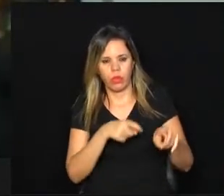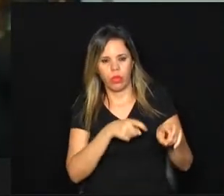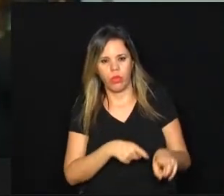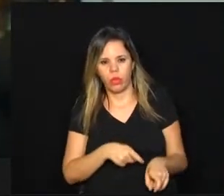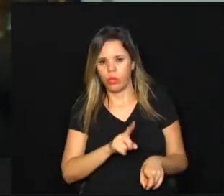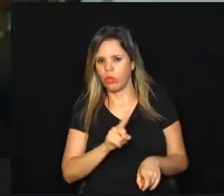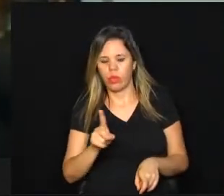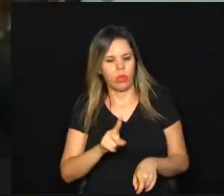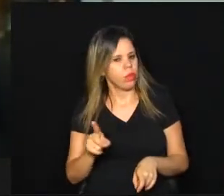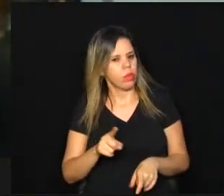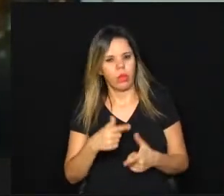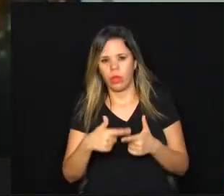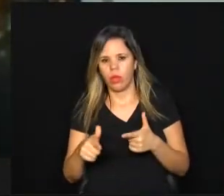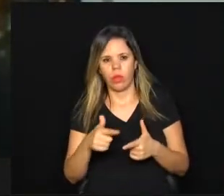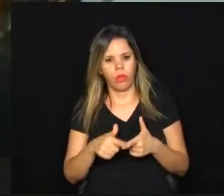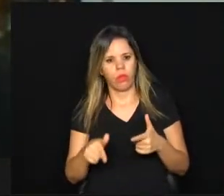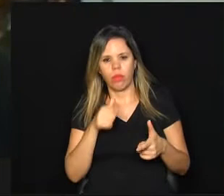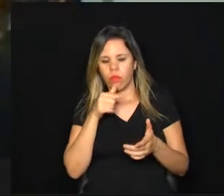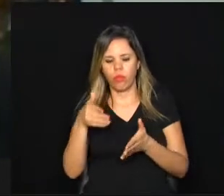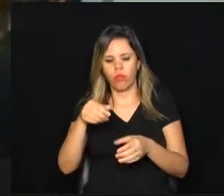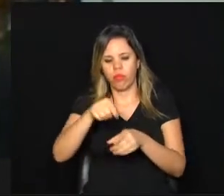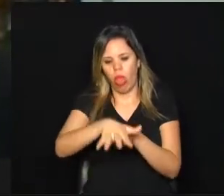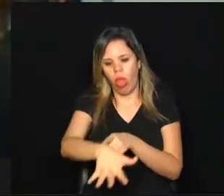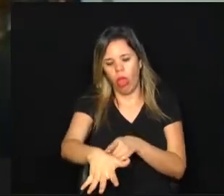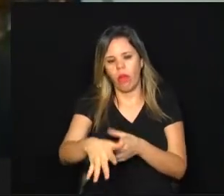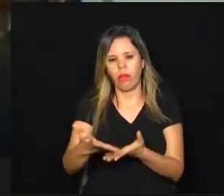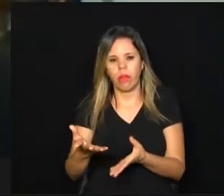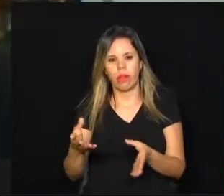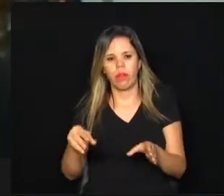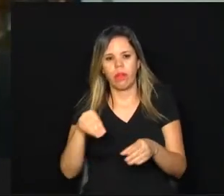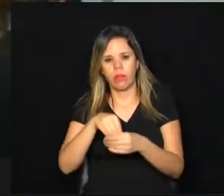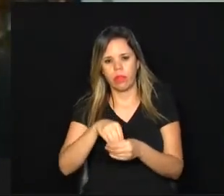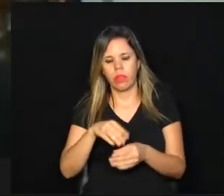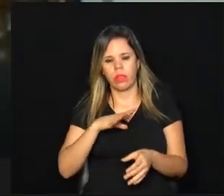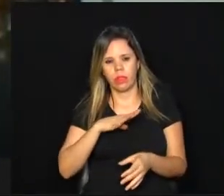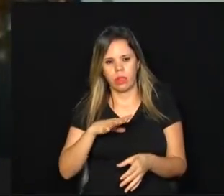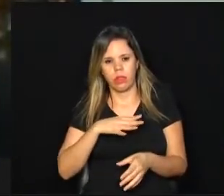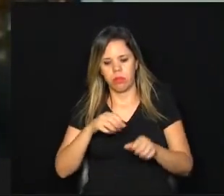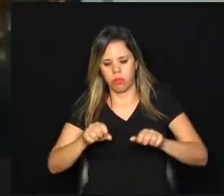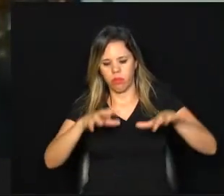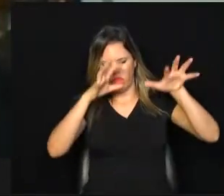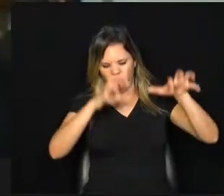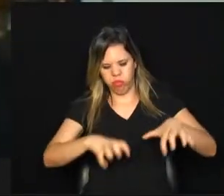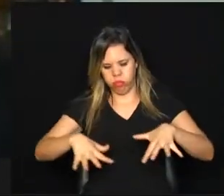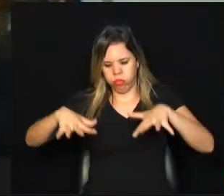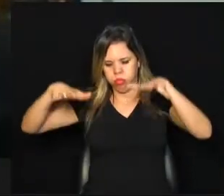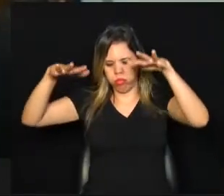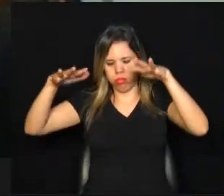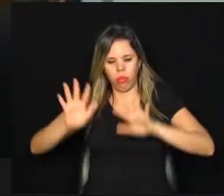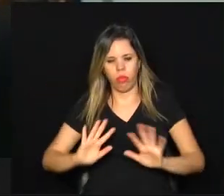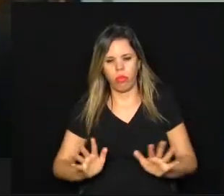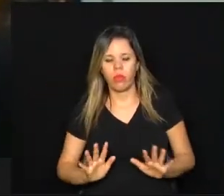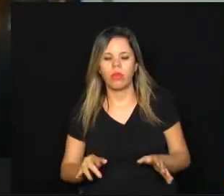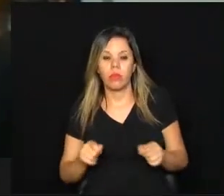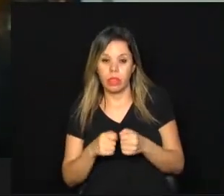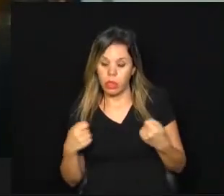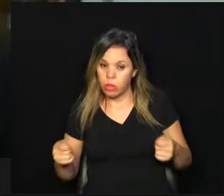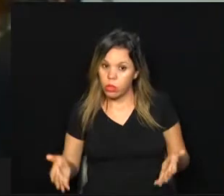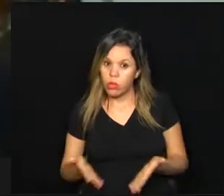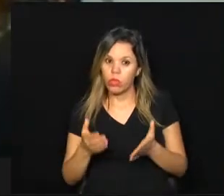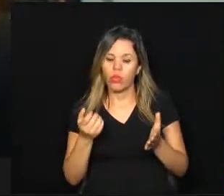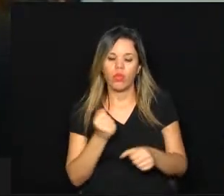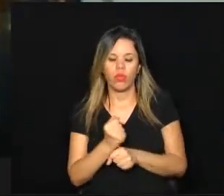não provoque assoreamento nos rios, e que adentre nas cidades provocando inundações. Nós temos que estimular a construção